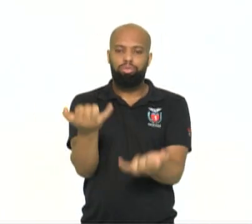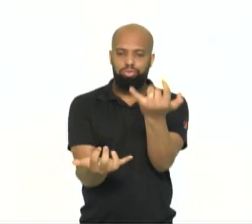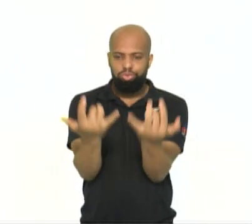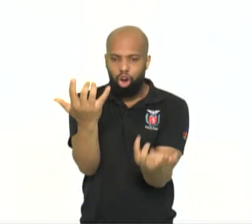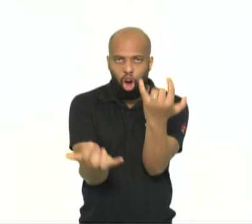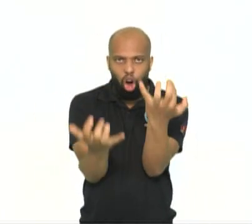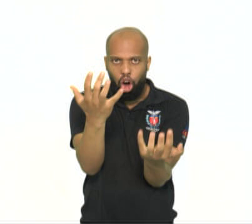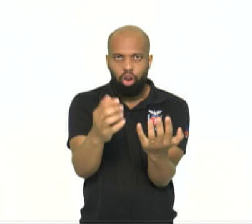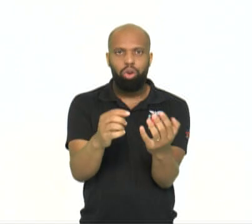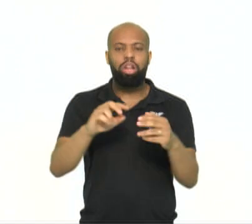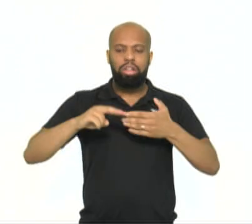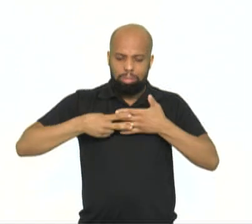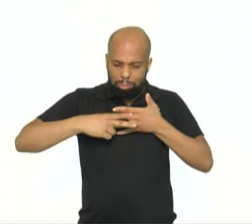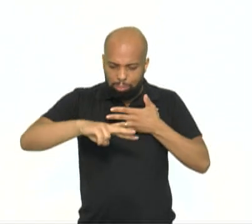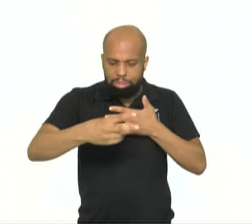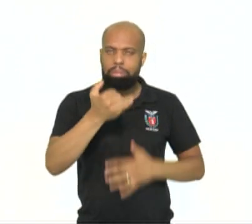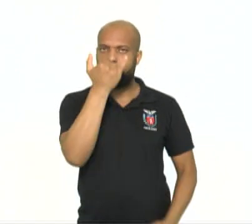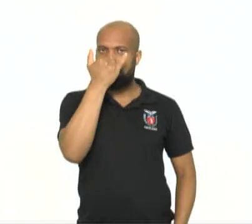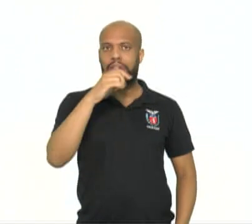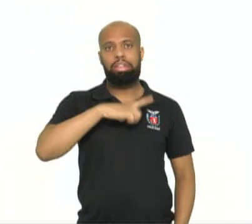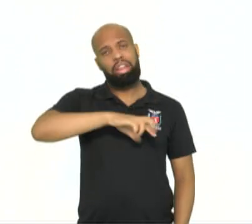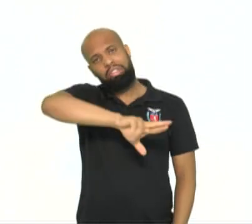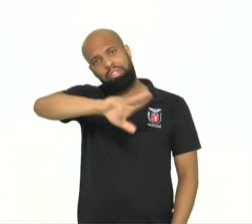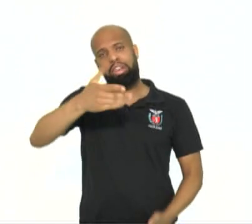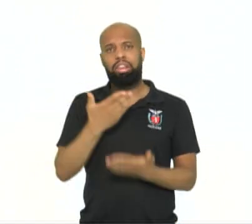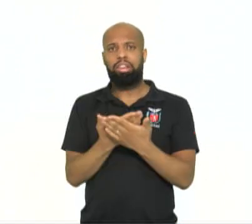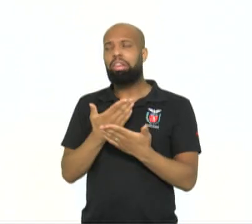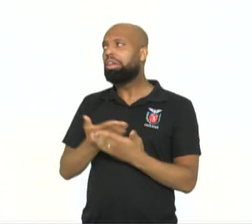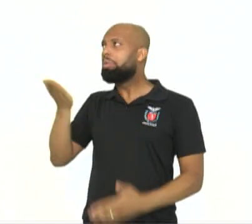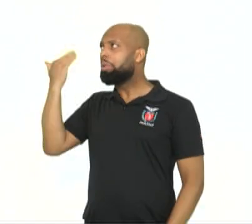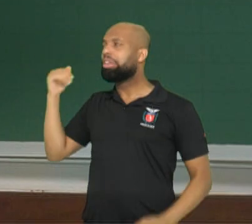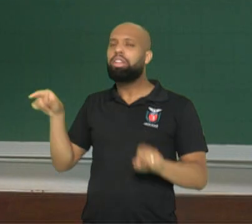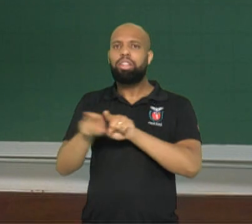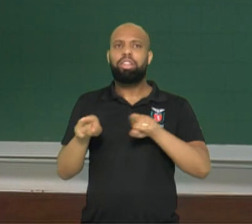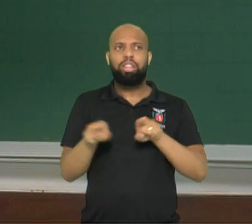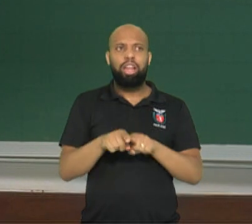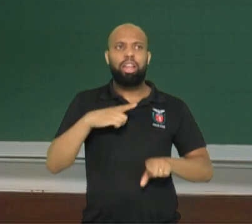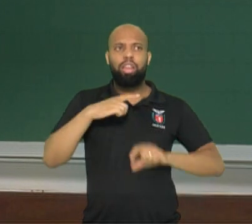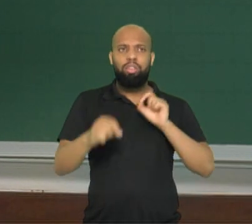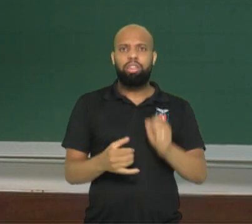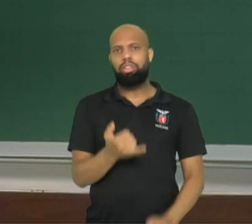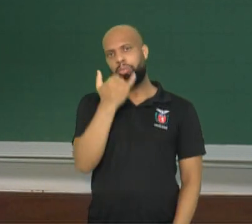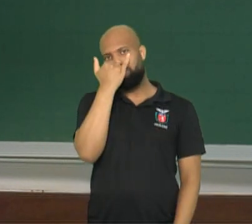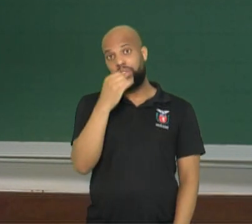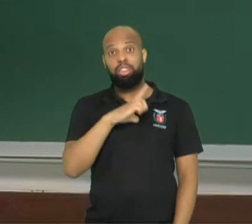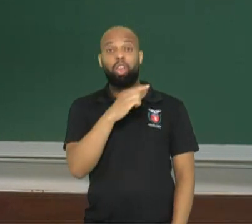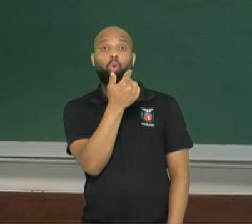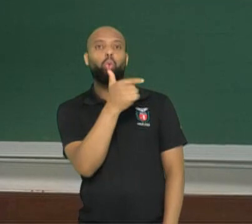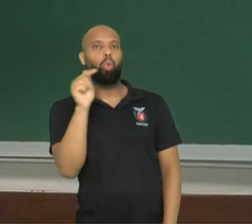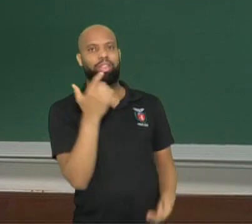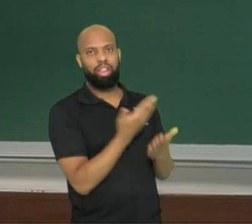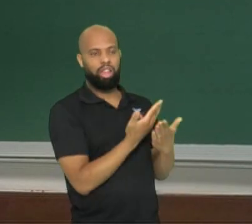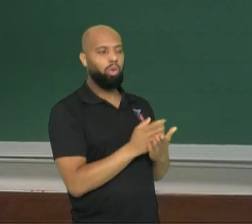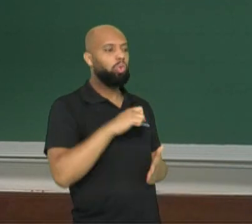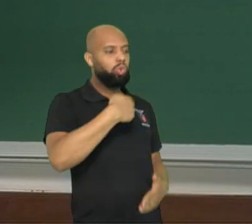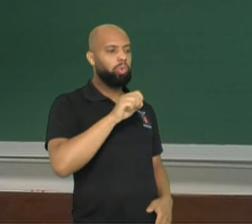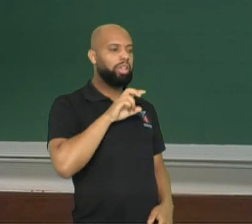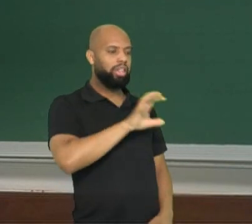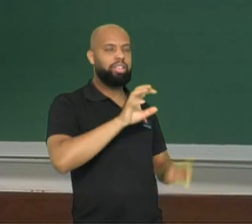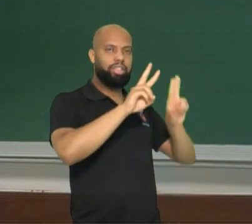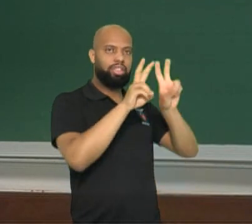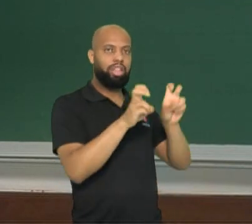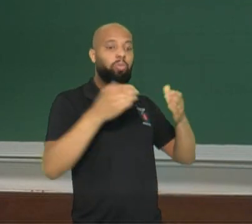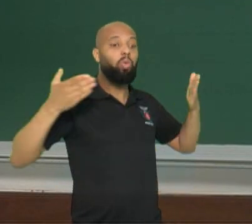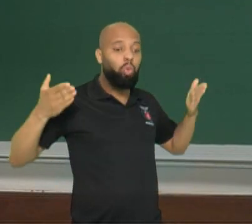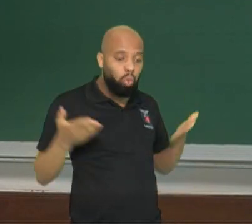disso tudo? A gente já falou de várias consequências nas aulas anteriores, quando a gente falou dos impactos das outras aulas de impacto ambiental. Então, na aula de hoje,